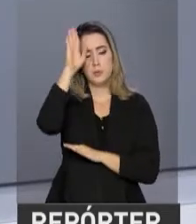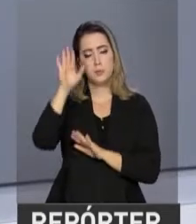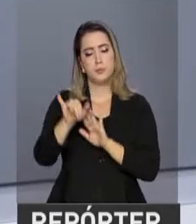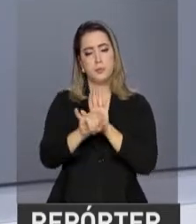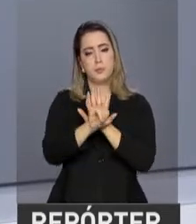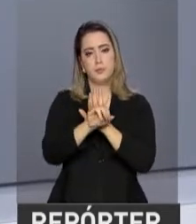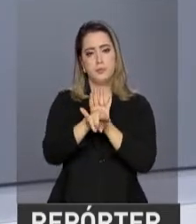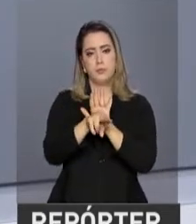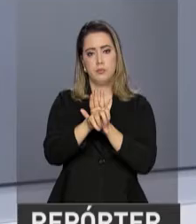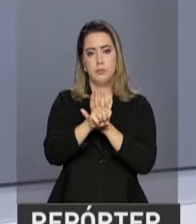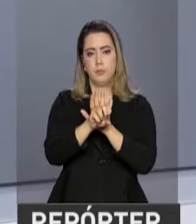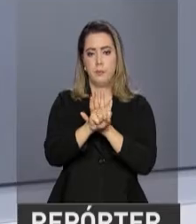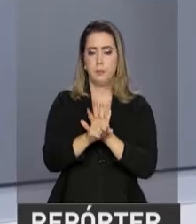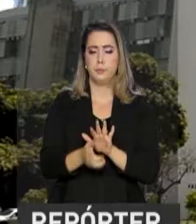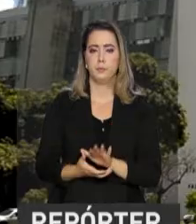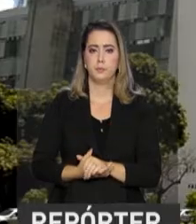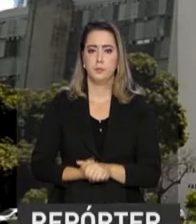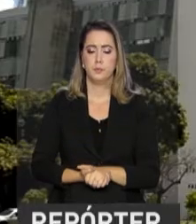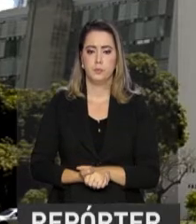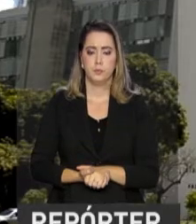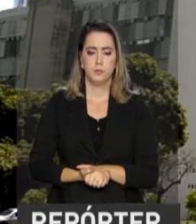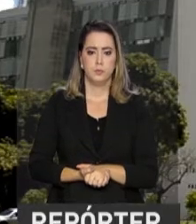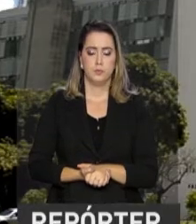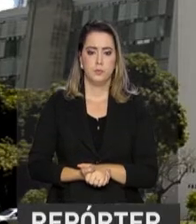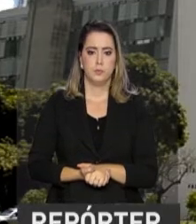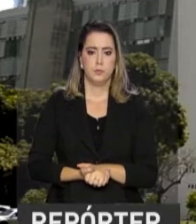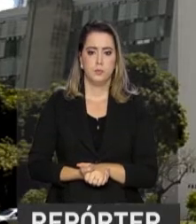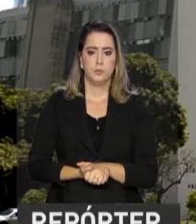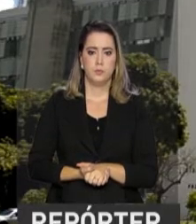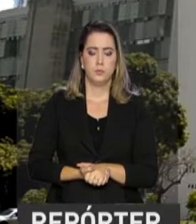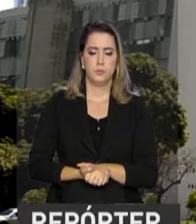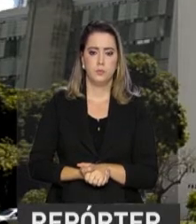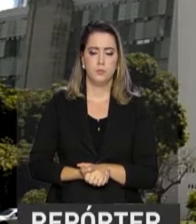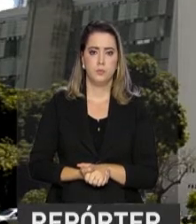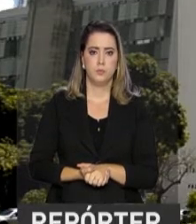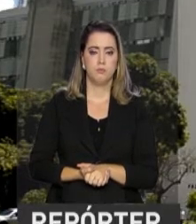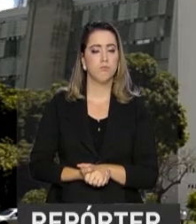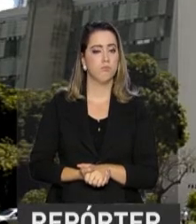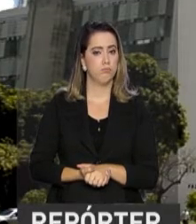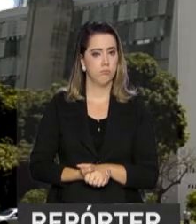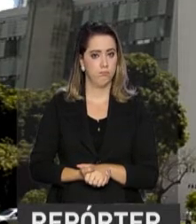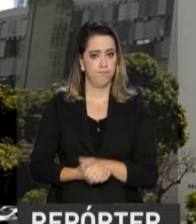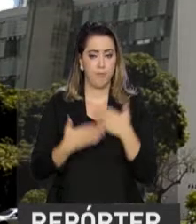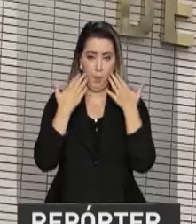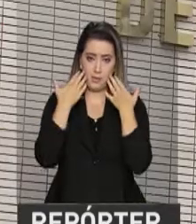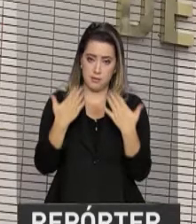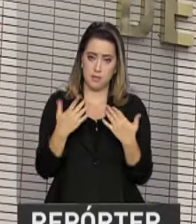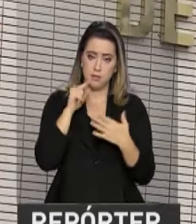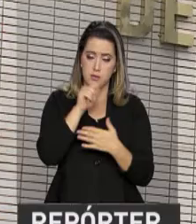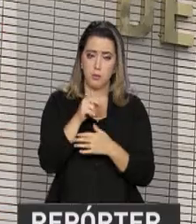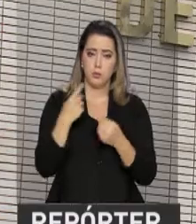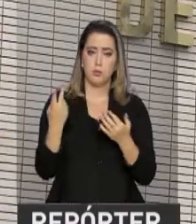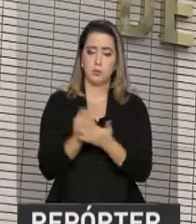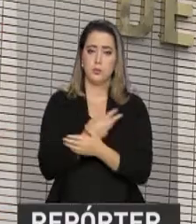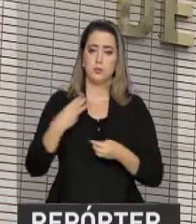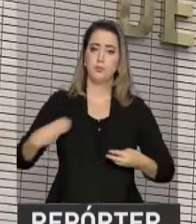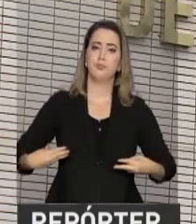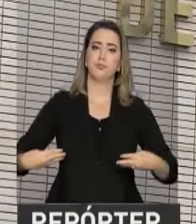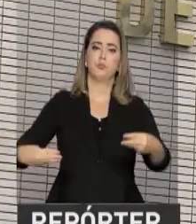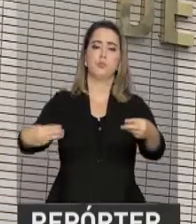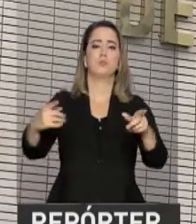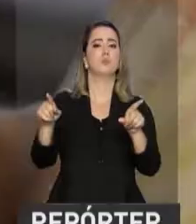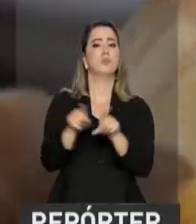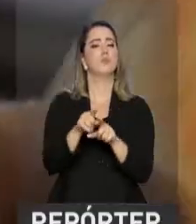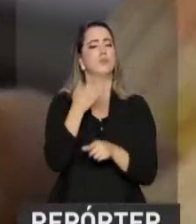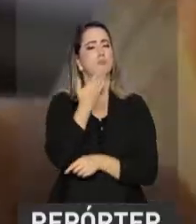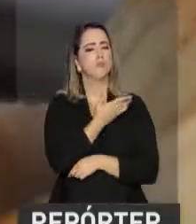a da previdência de acordo com a avaliação apresentada no ministério do planejamento desenvolvimento e